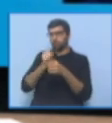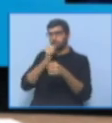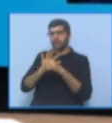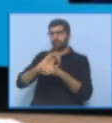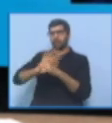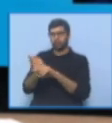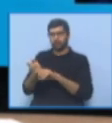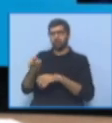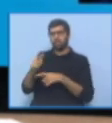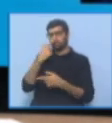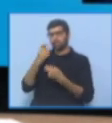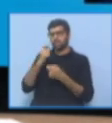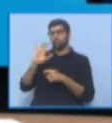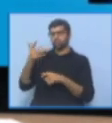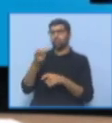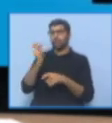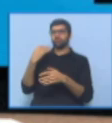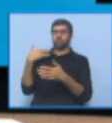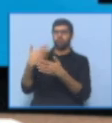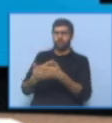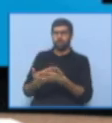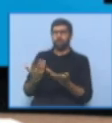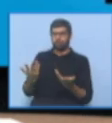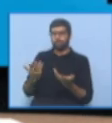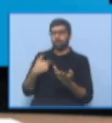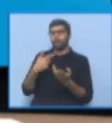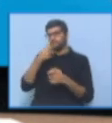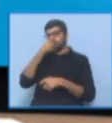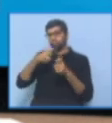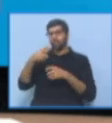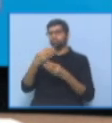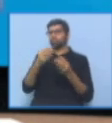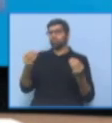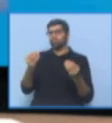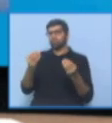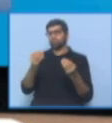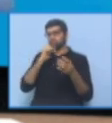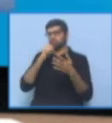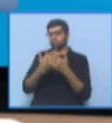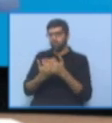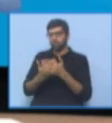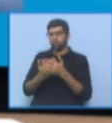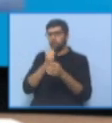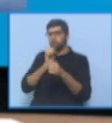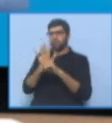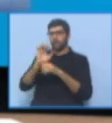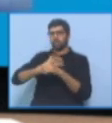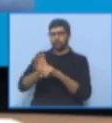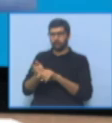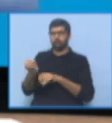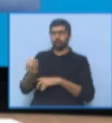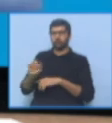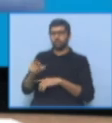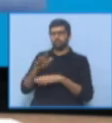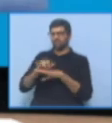à semelhança daquilo que aconteceu nos últimos anos, onde milhares de migrantes e de refugiados morreram no mar Mediterrâneo. A fragilidade